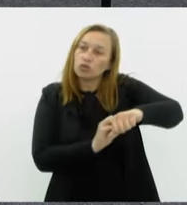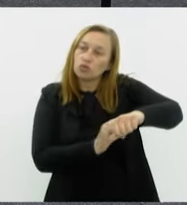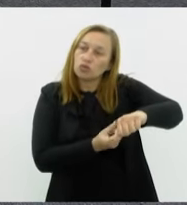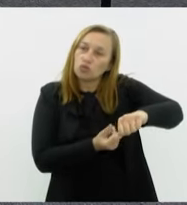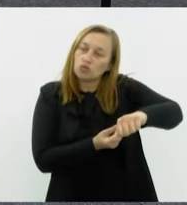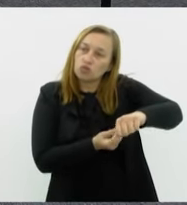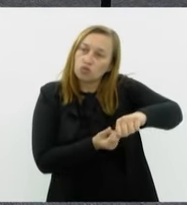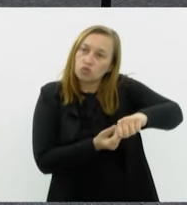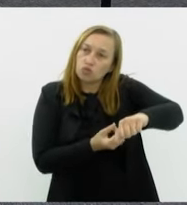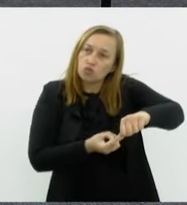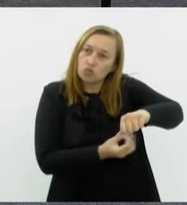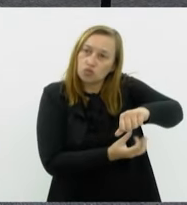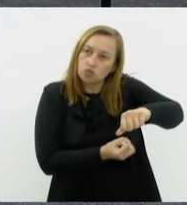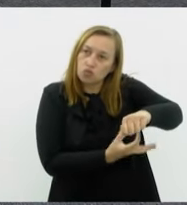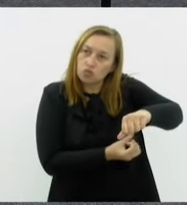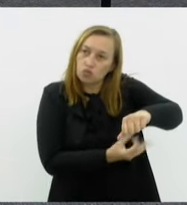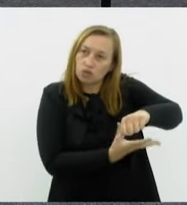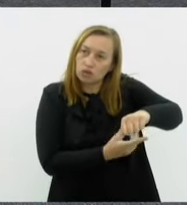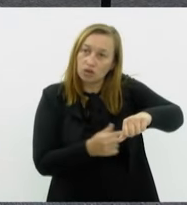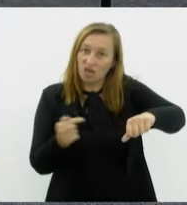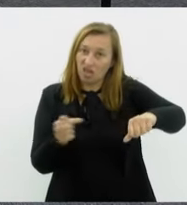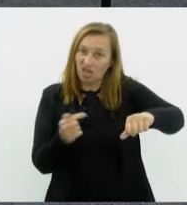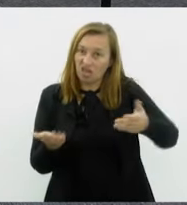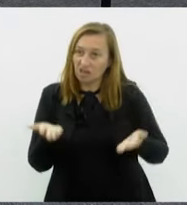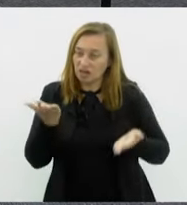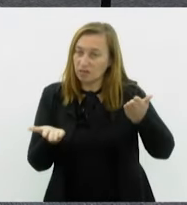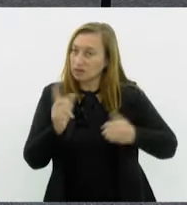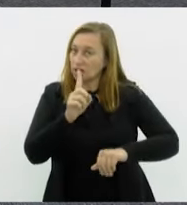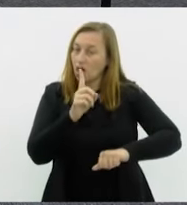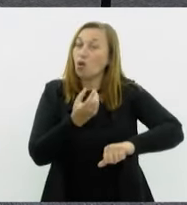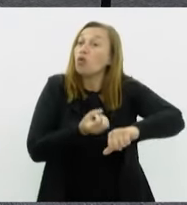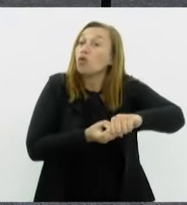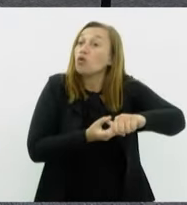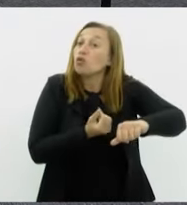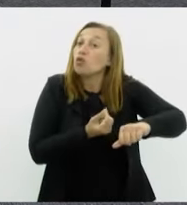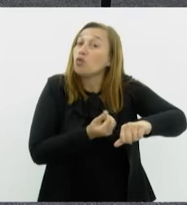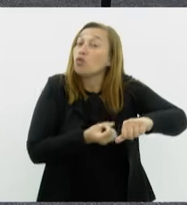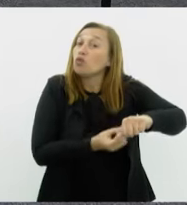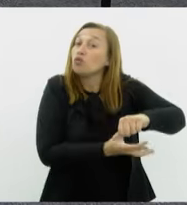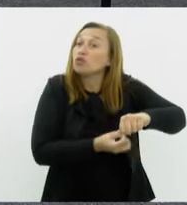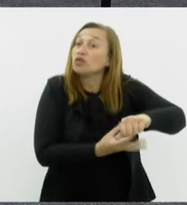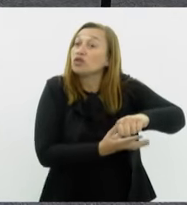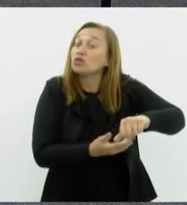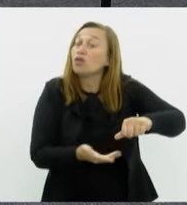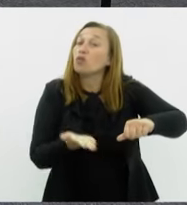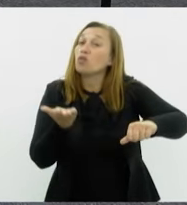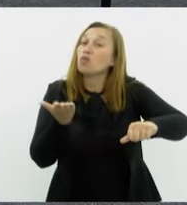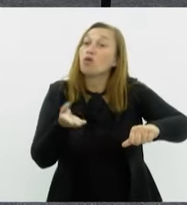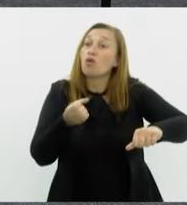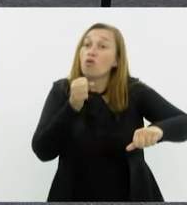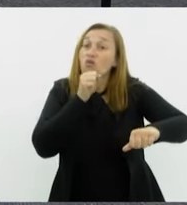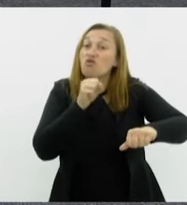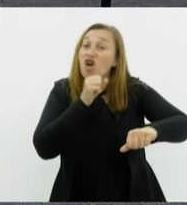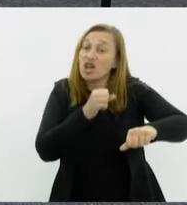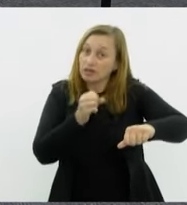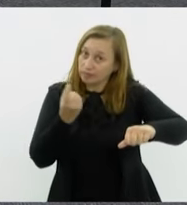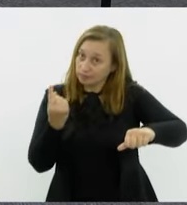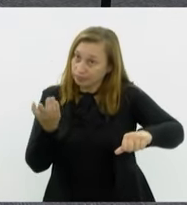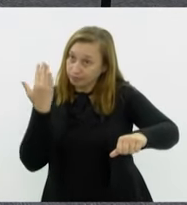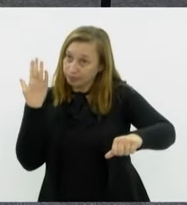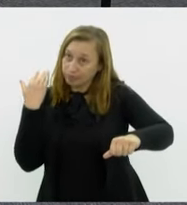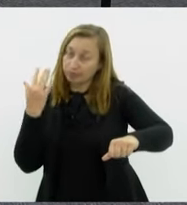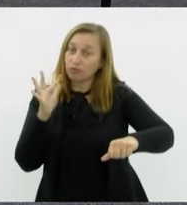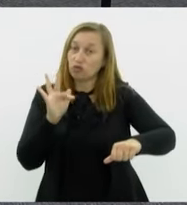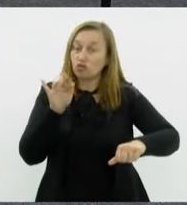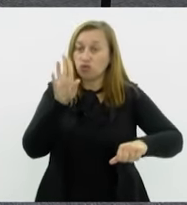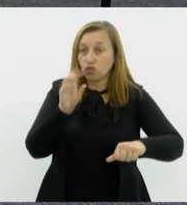financeiro. Esse está equilibrado. Não, um fundo financeiro, os que lá estavam. Ah, o antigo. Um fundo financeiro para